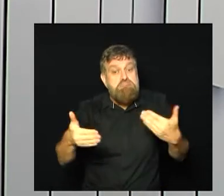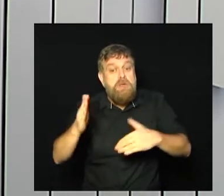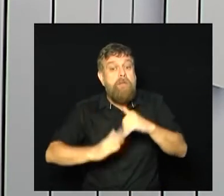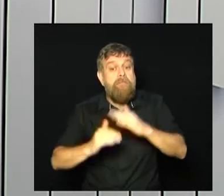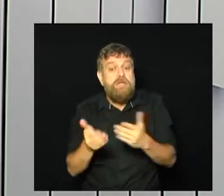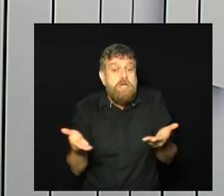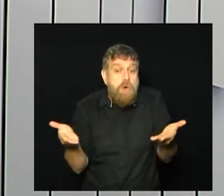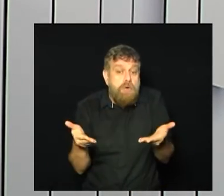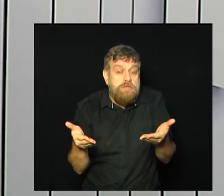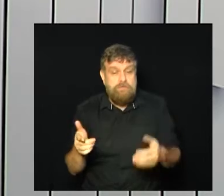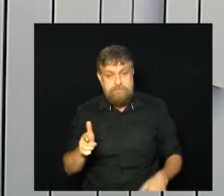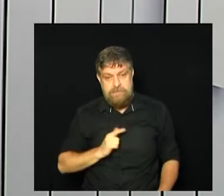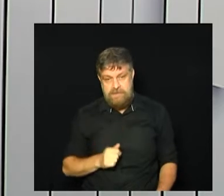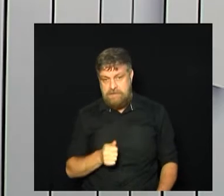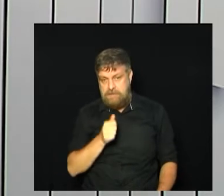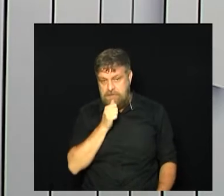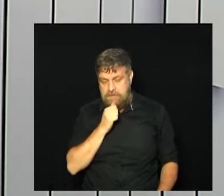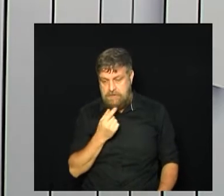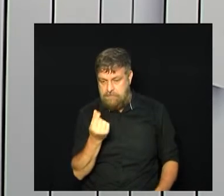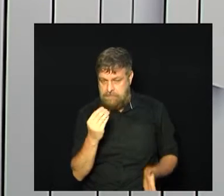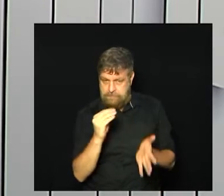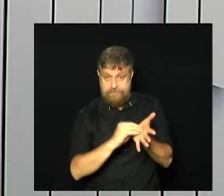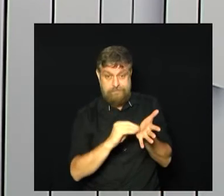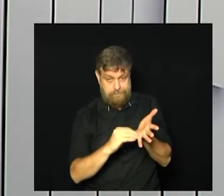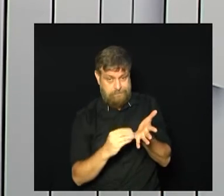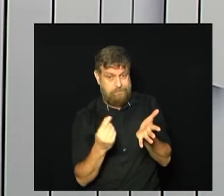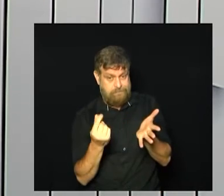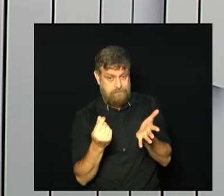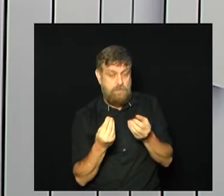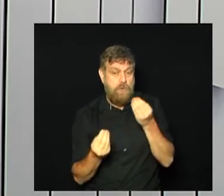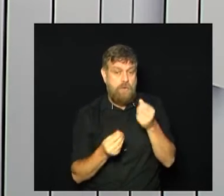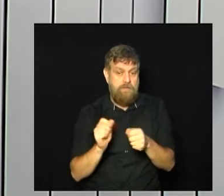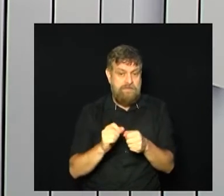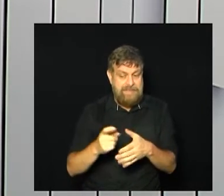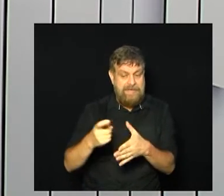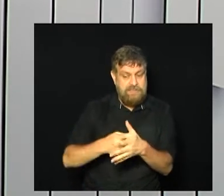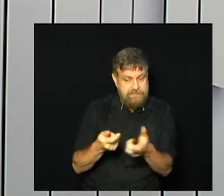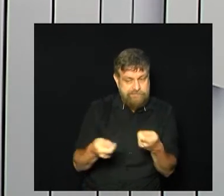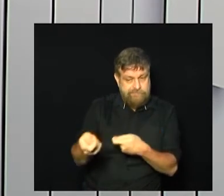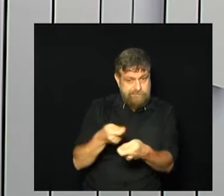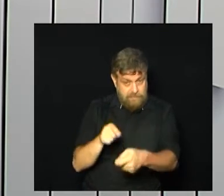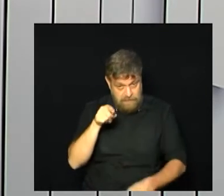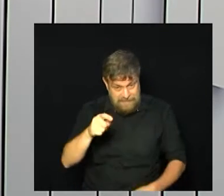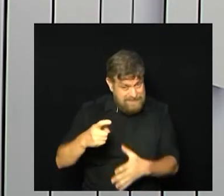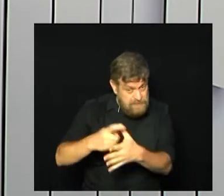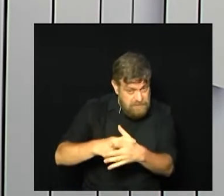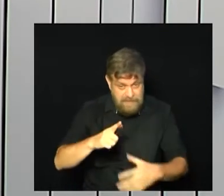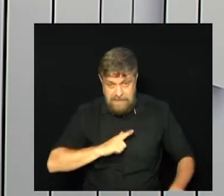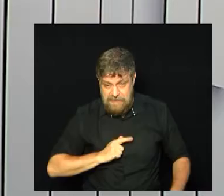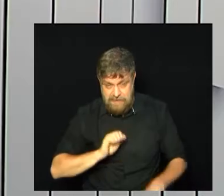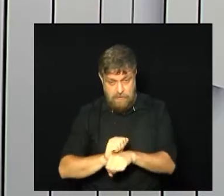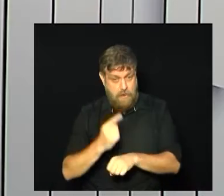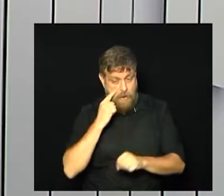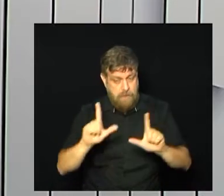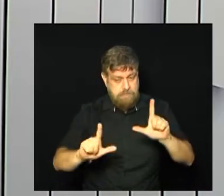de hoje, hein? E tem ainda o Na Ponta do Lápis, vai falar como renegociar dívidas. Tá com dívida aí na sua casa? O quadro Na Ponta